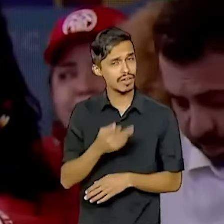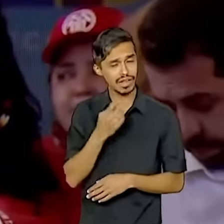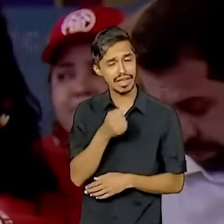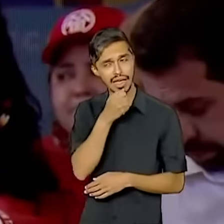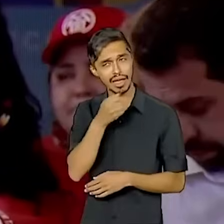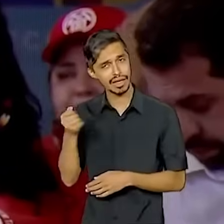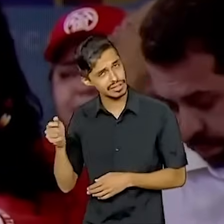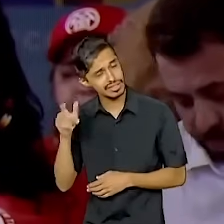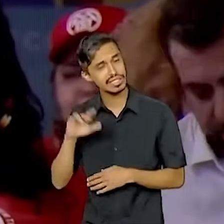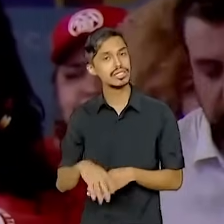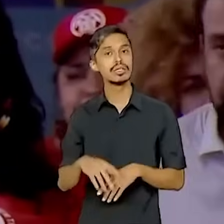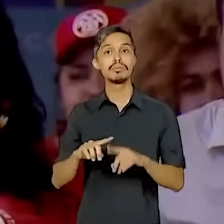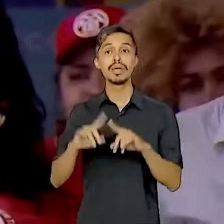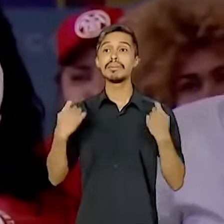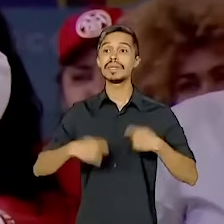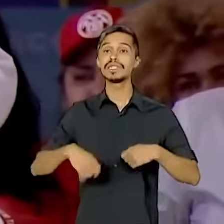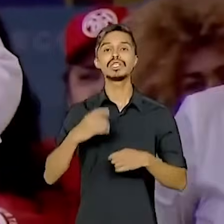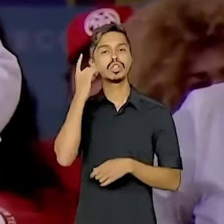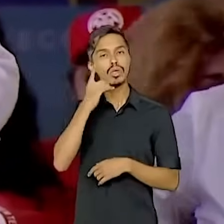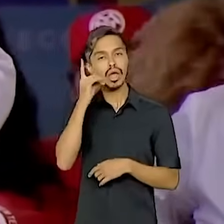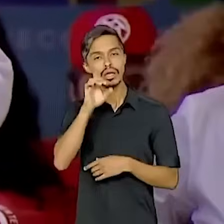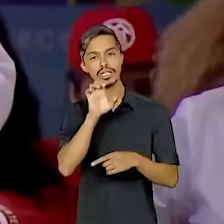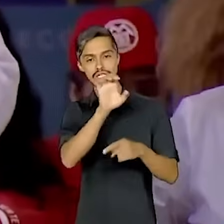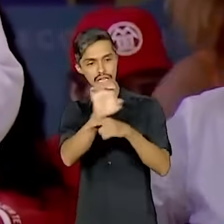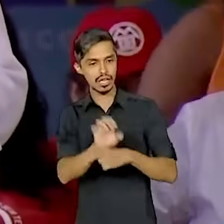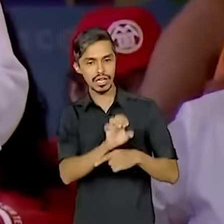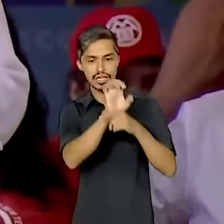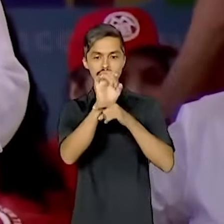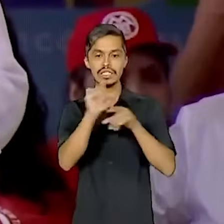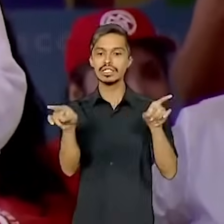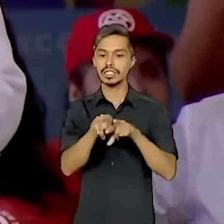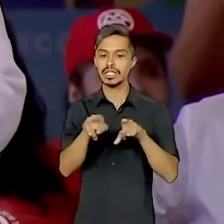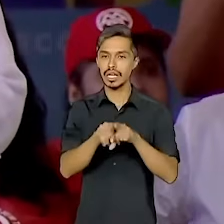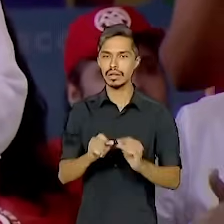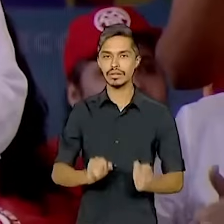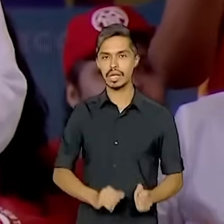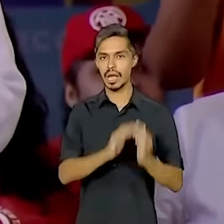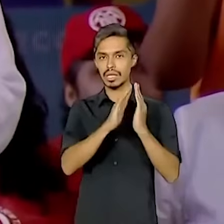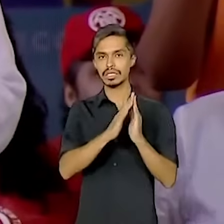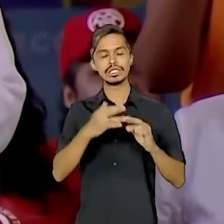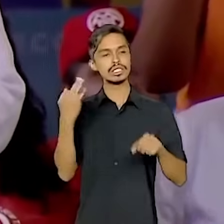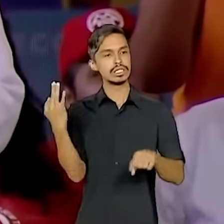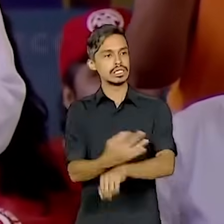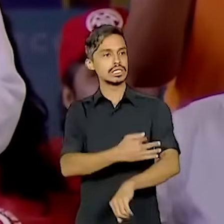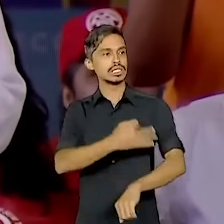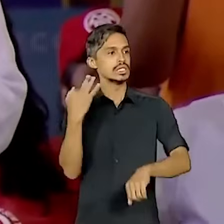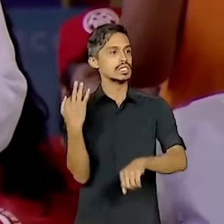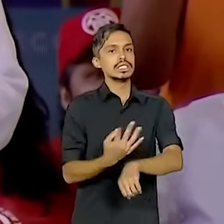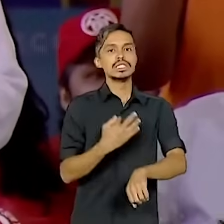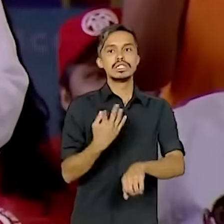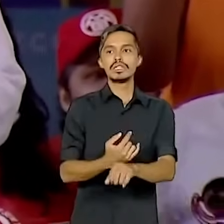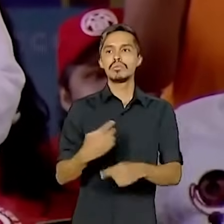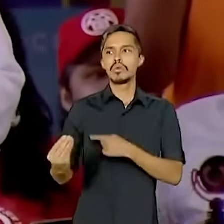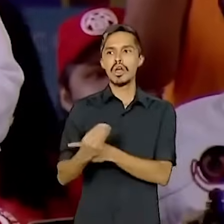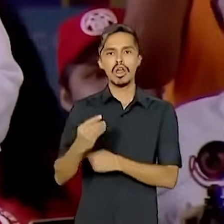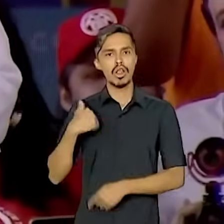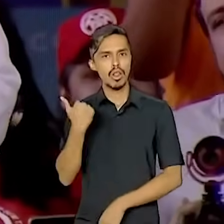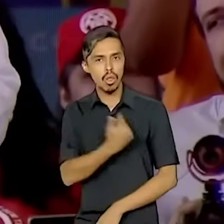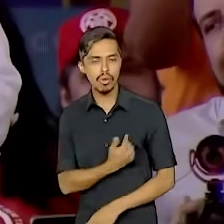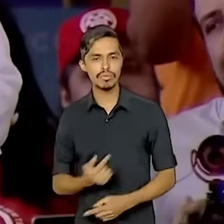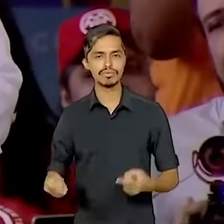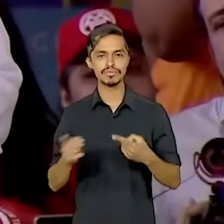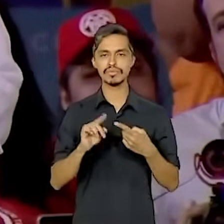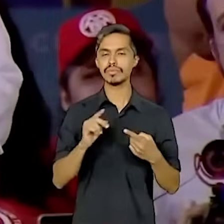falar, mas é preciso falar dos deputados estaduais, que também enfrentam uma barra defendendo a gente aqui. A